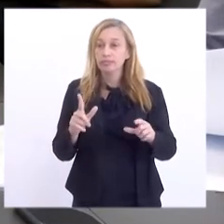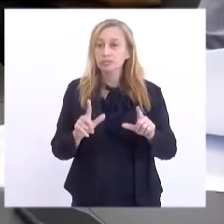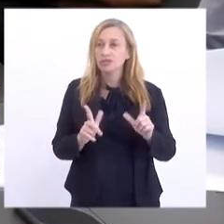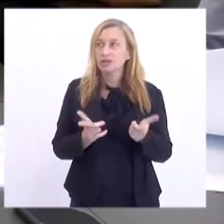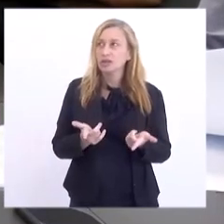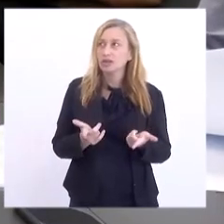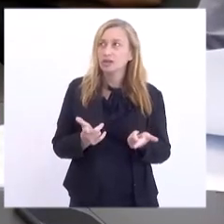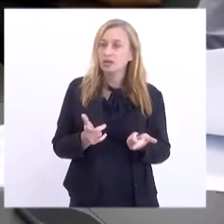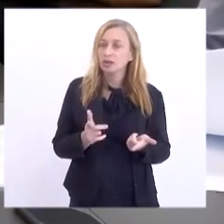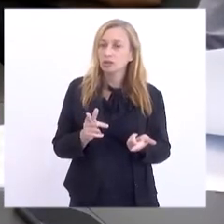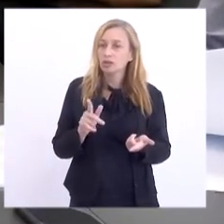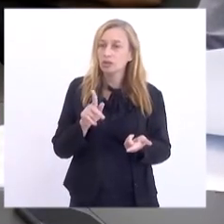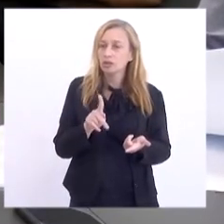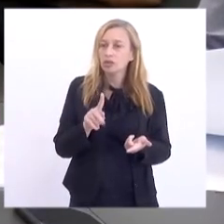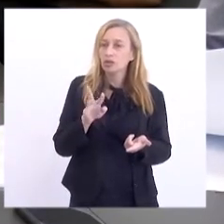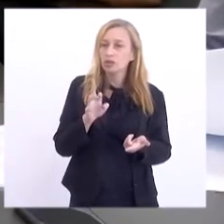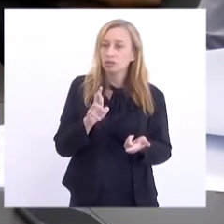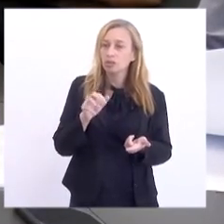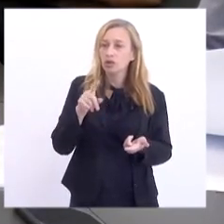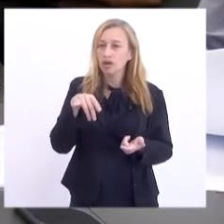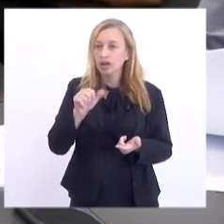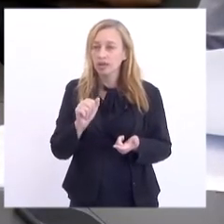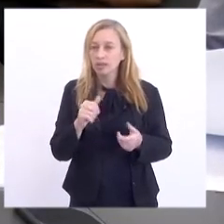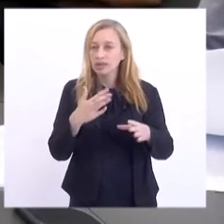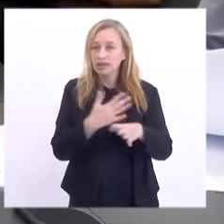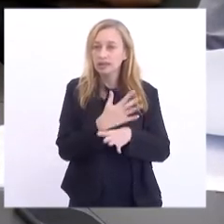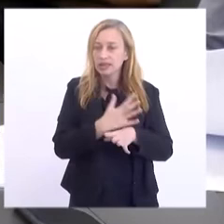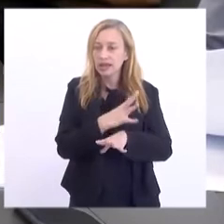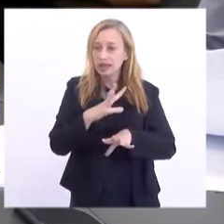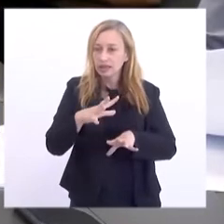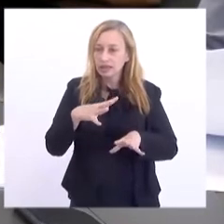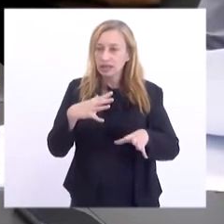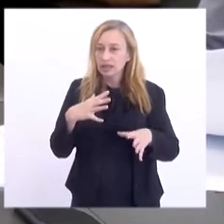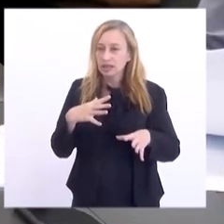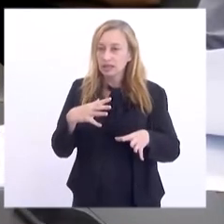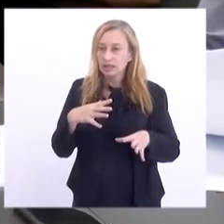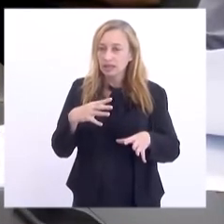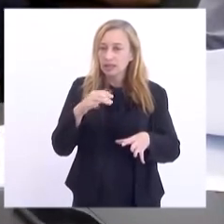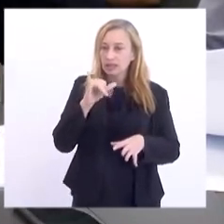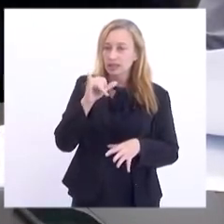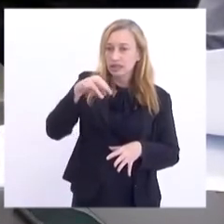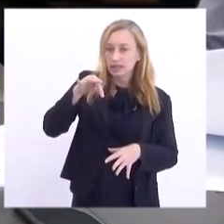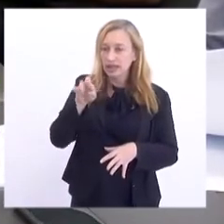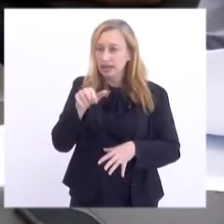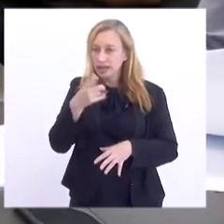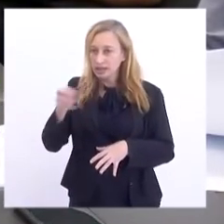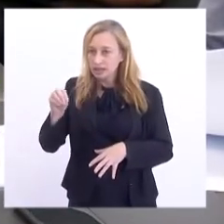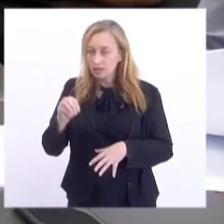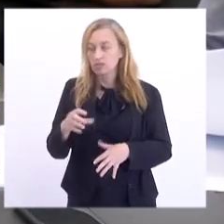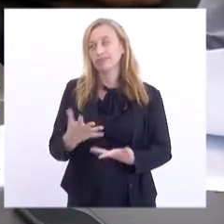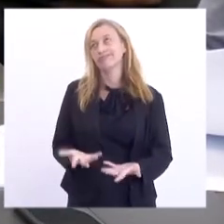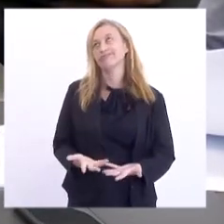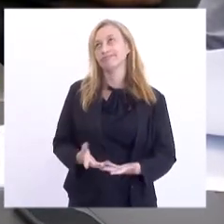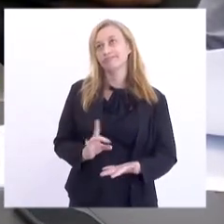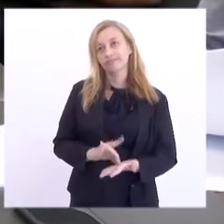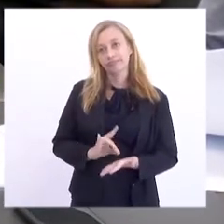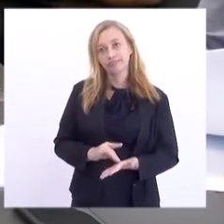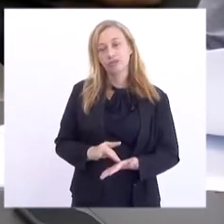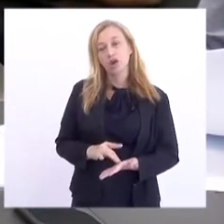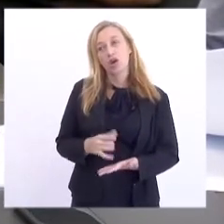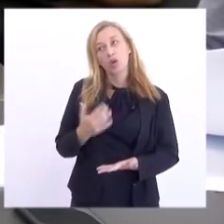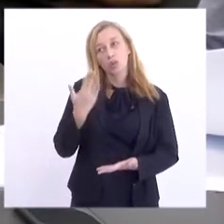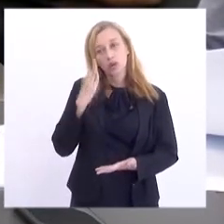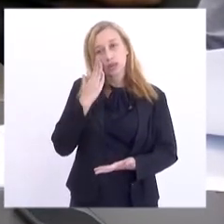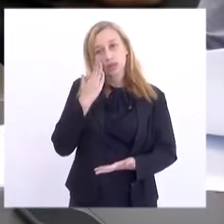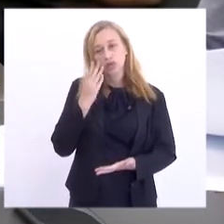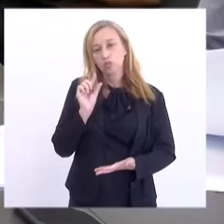é cidade integração Sinceramente eu entendo um pouco de